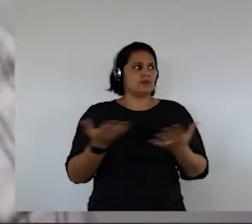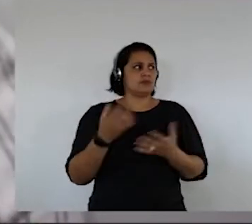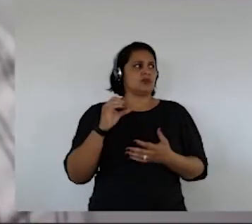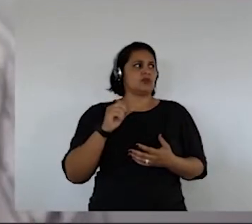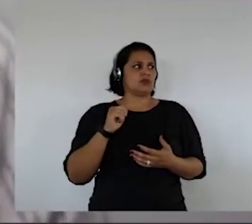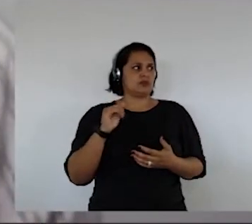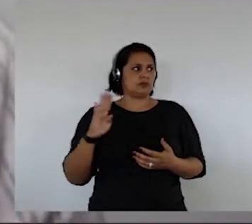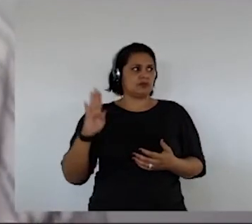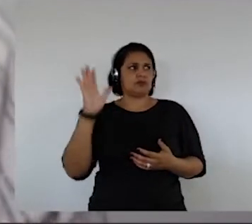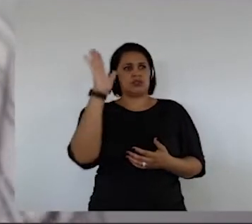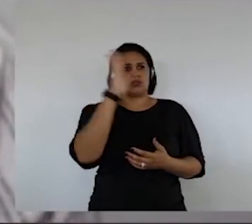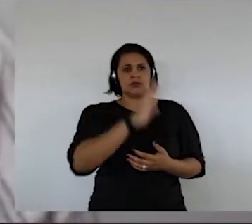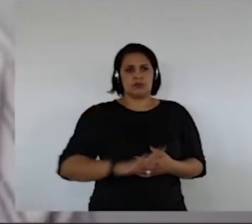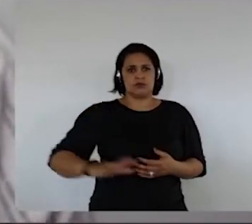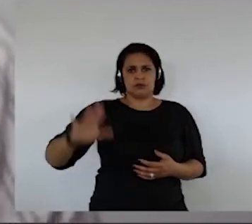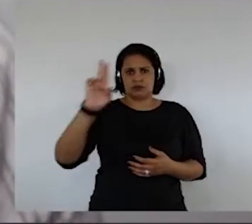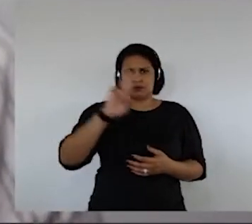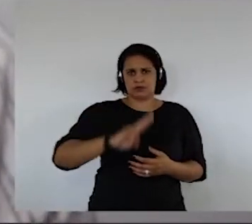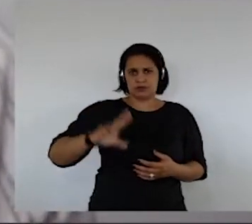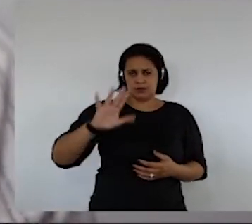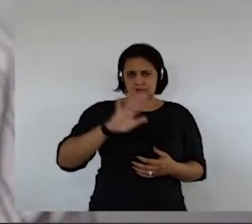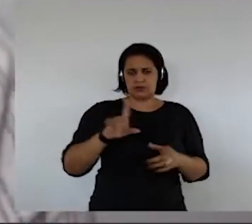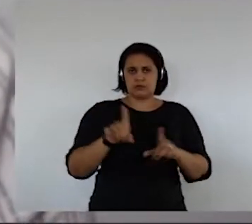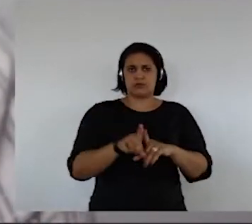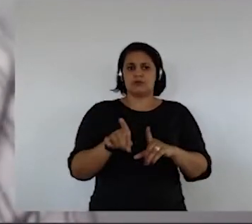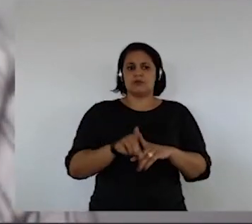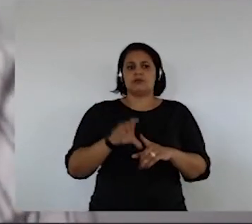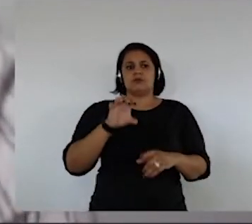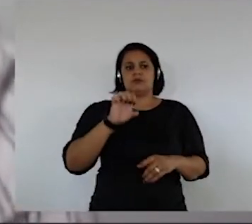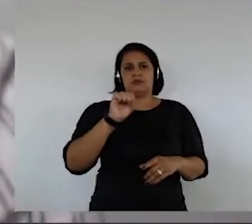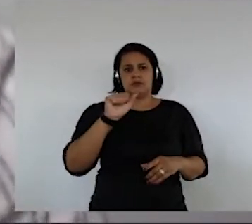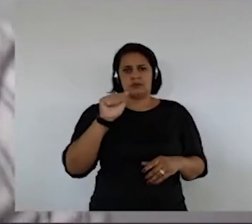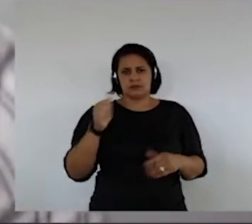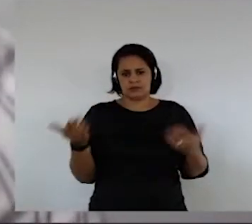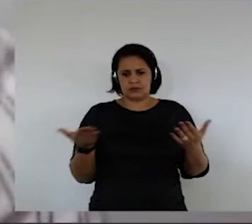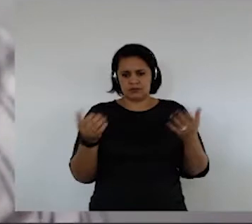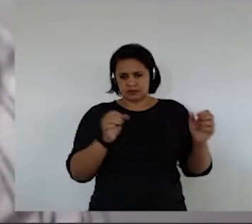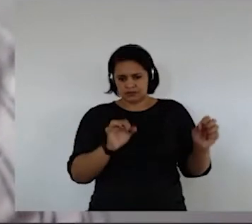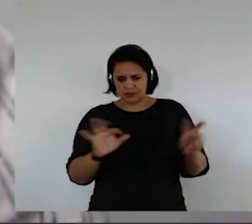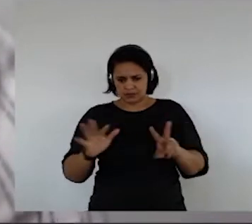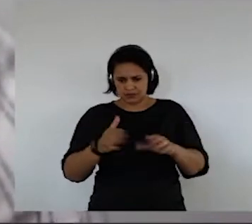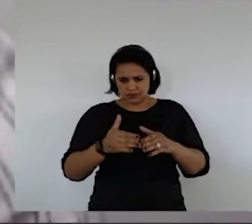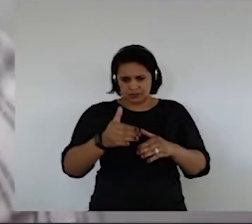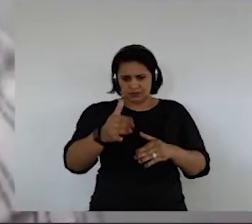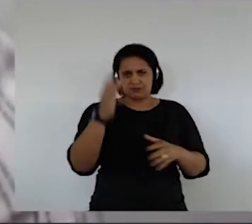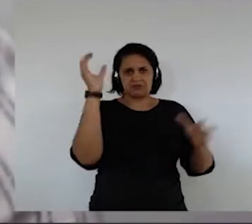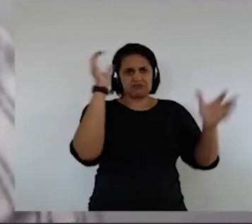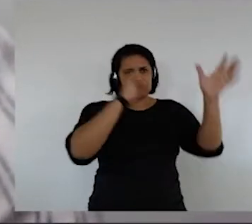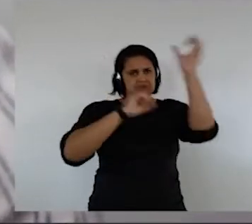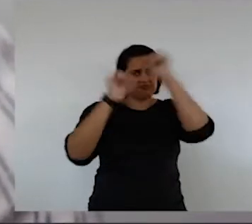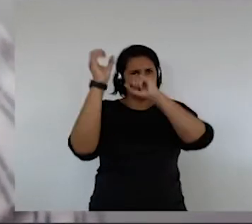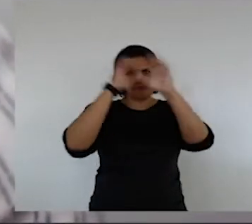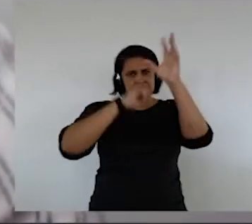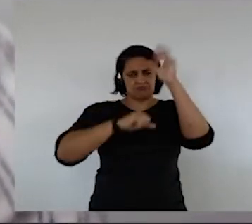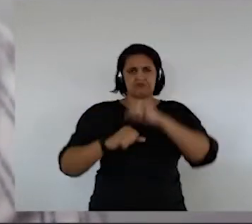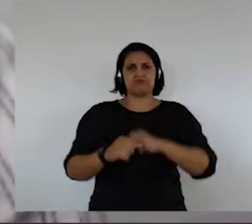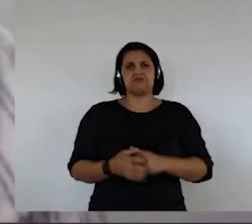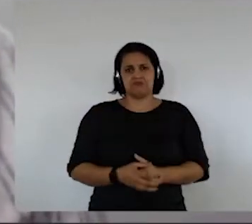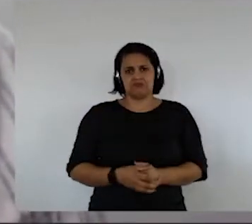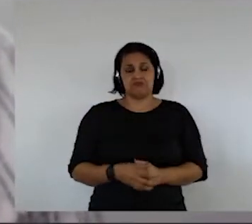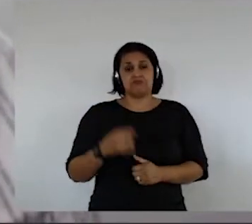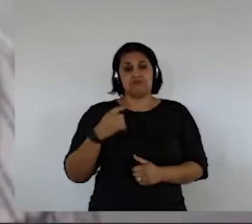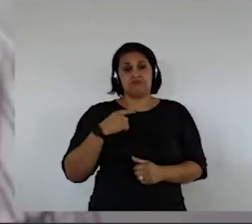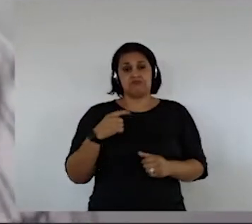Brasil Nacional e à ESA pela construção dessa semana tão enriquecedora. Sem dúvida, a realização desse congresso, assim como todos os